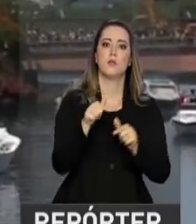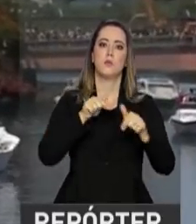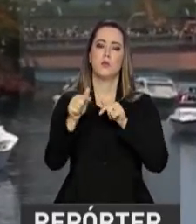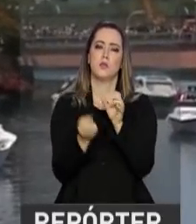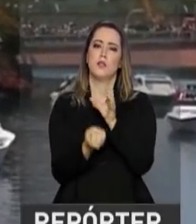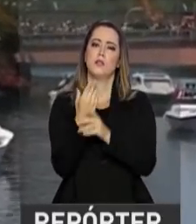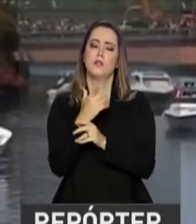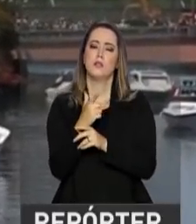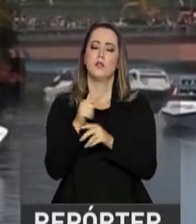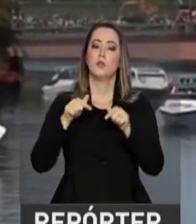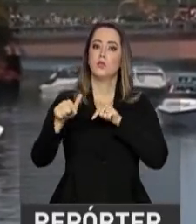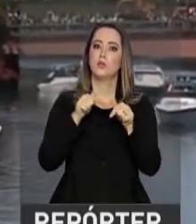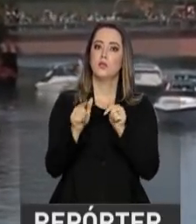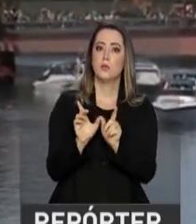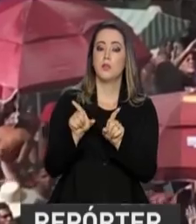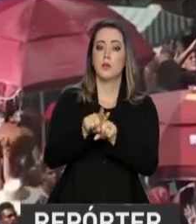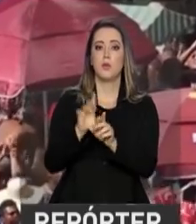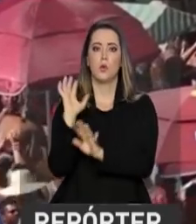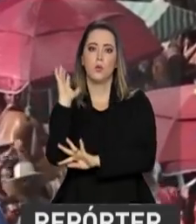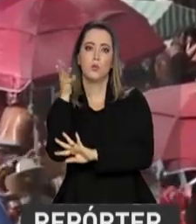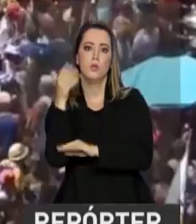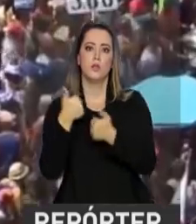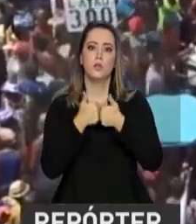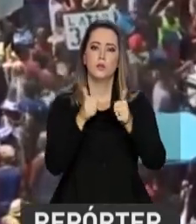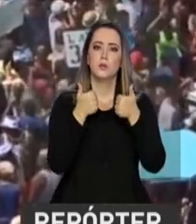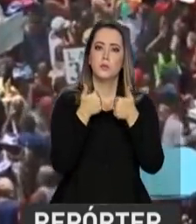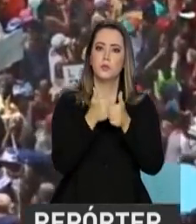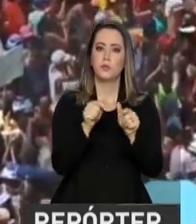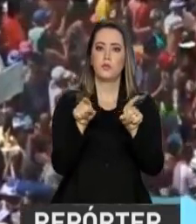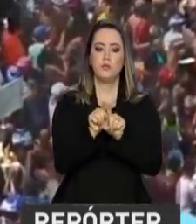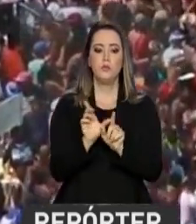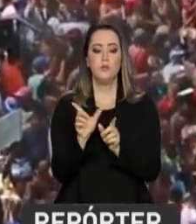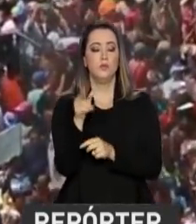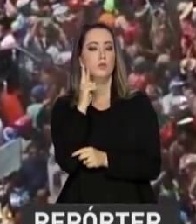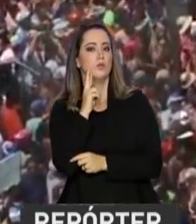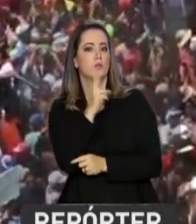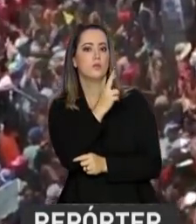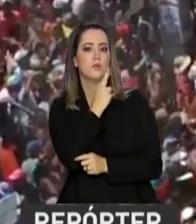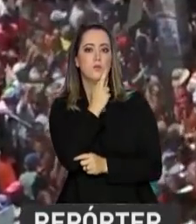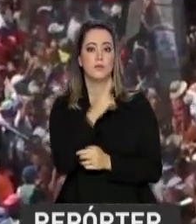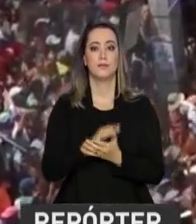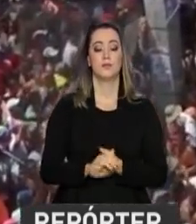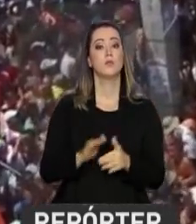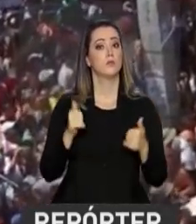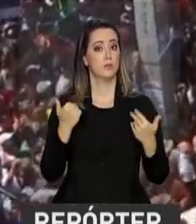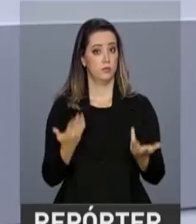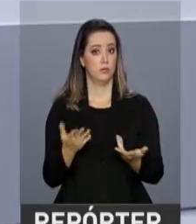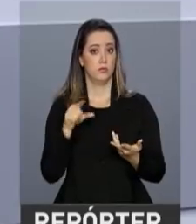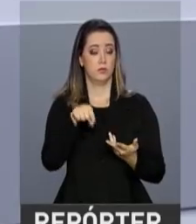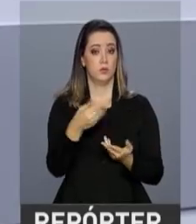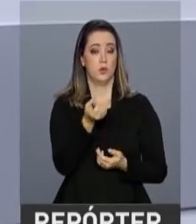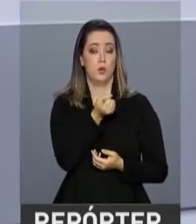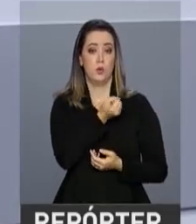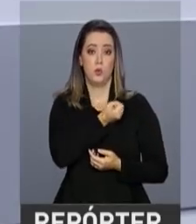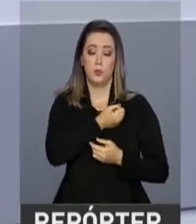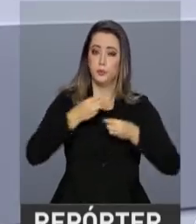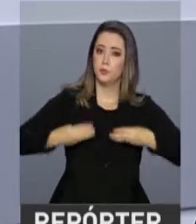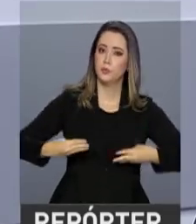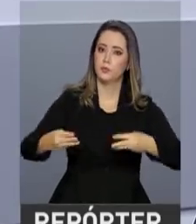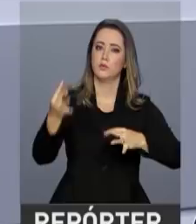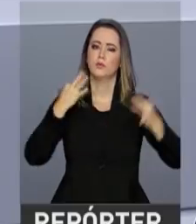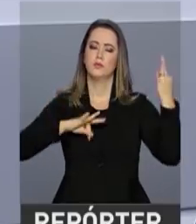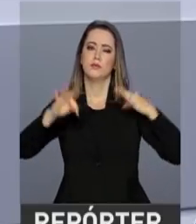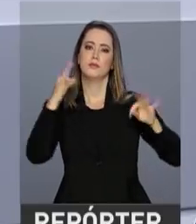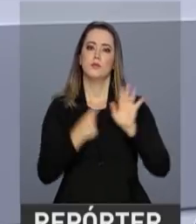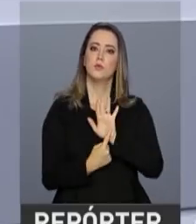desfile movimento ainda a rede hoteleira transporte comércio e o setor de restaurantes dados do ministério do turismo indicam que